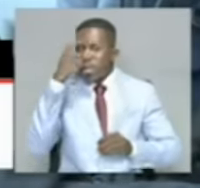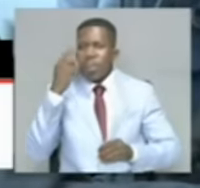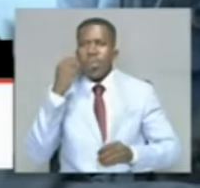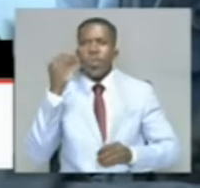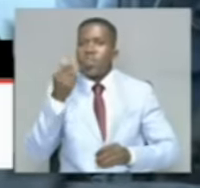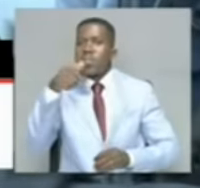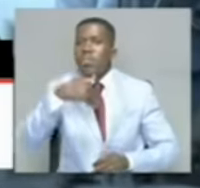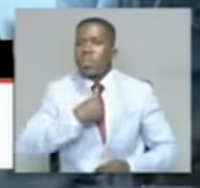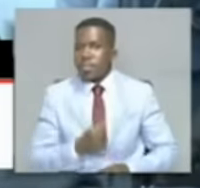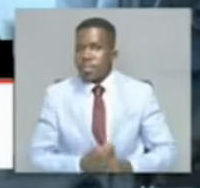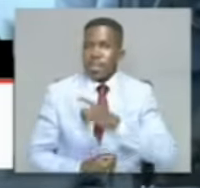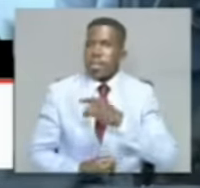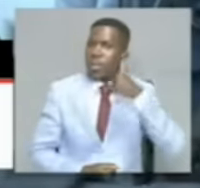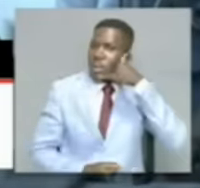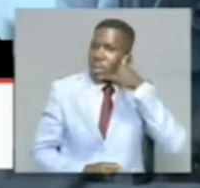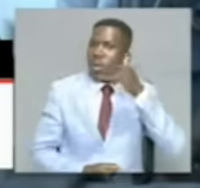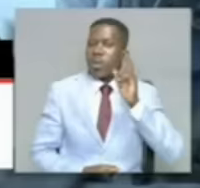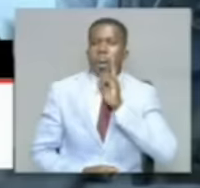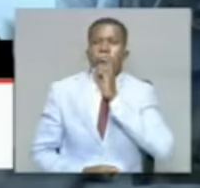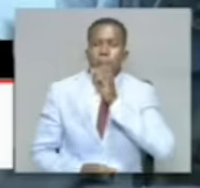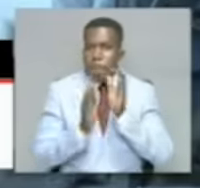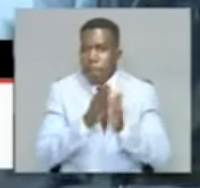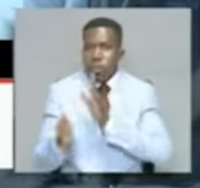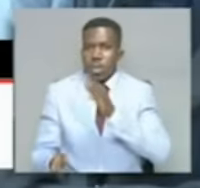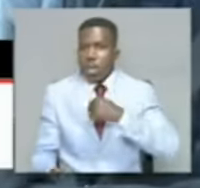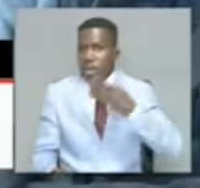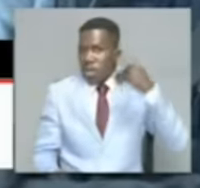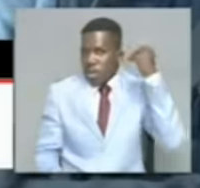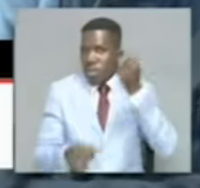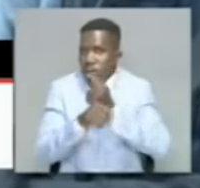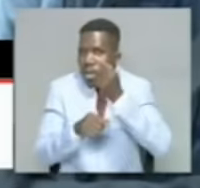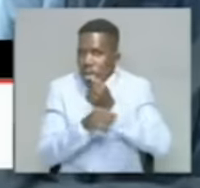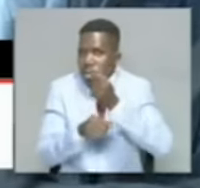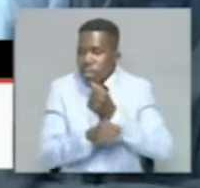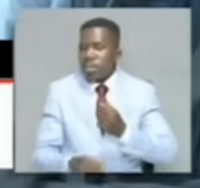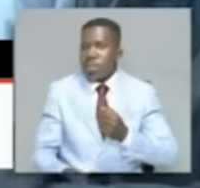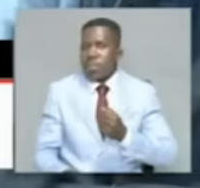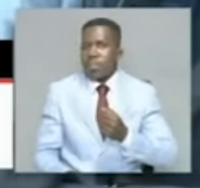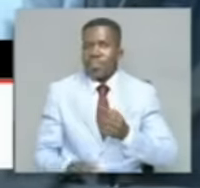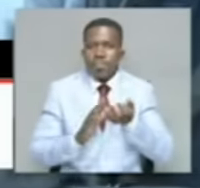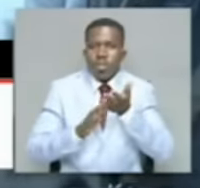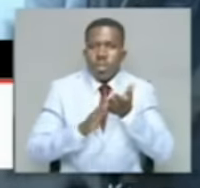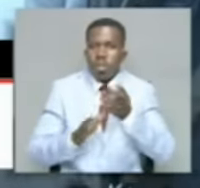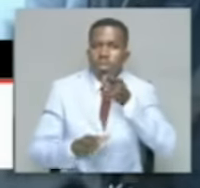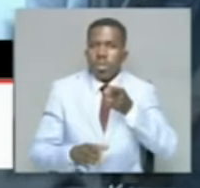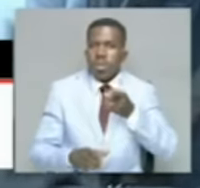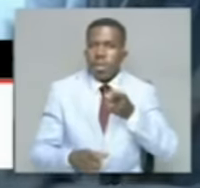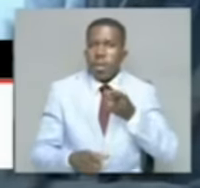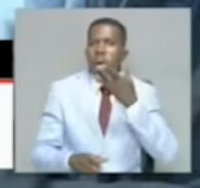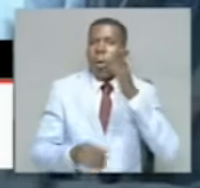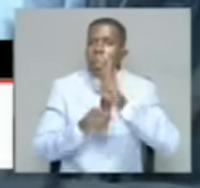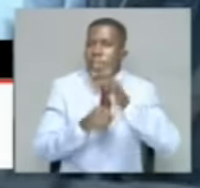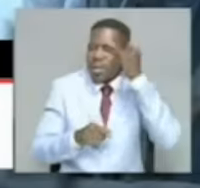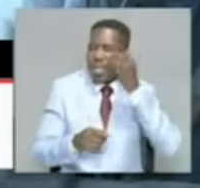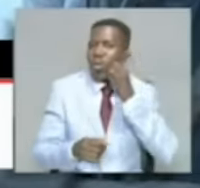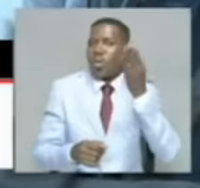me ligou, já estava tudo planeado, eu estava a trabalhar. Qual era exatamente o vosso plano e qual era o teu papel do plano? O plano